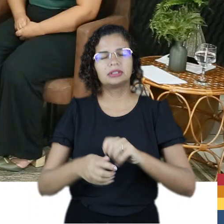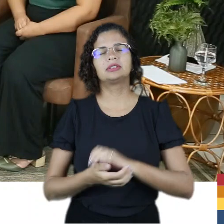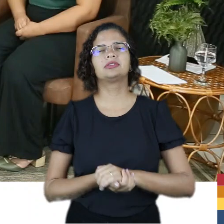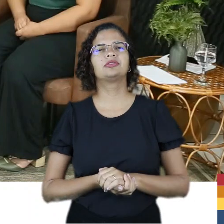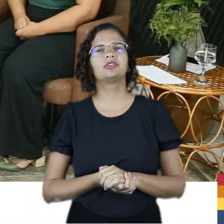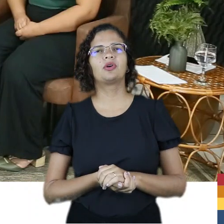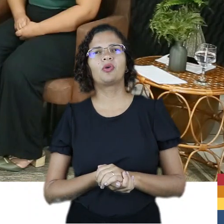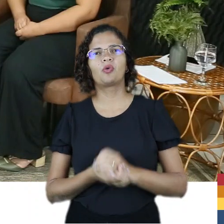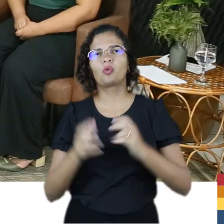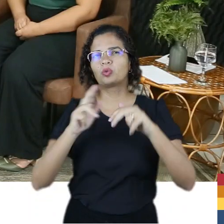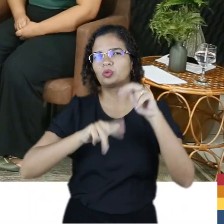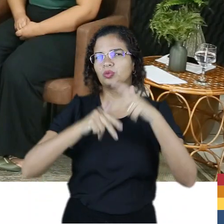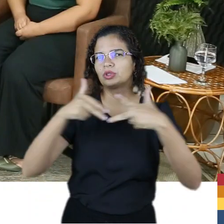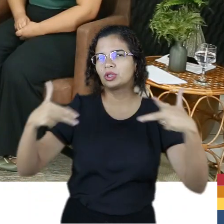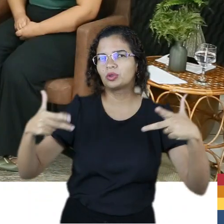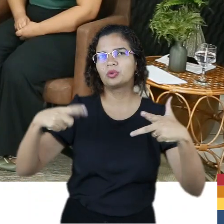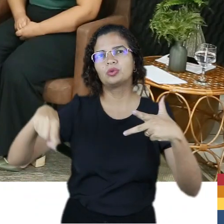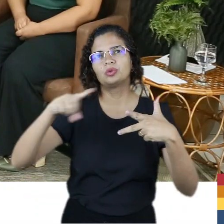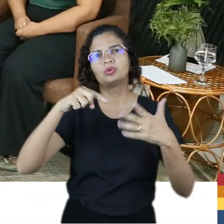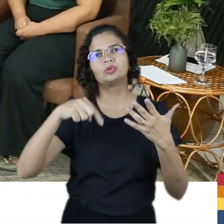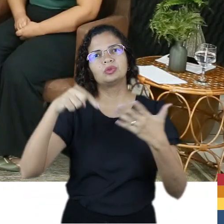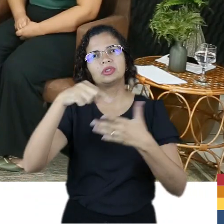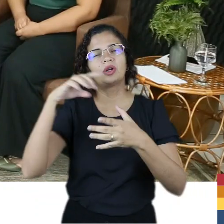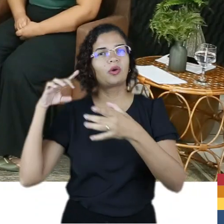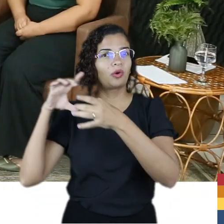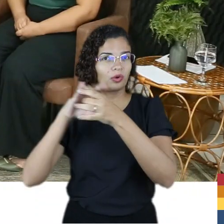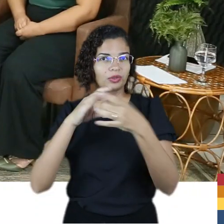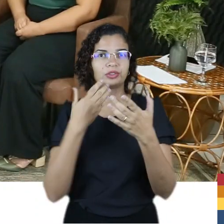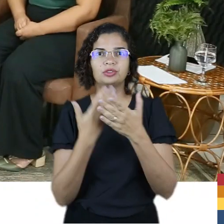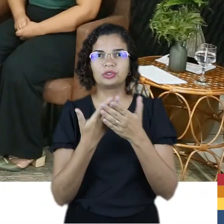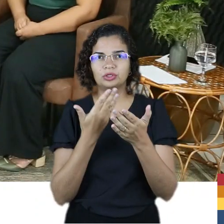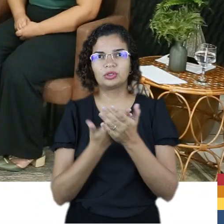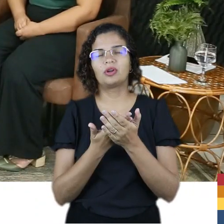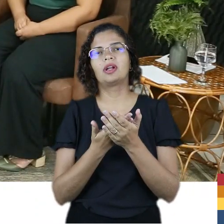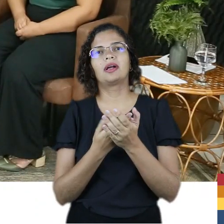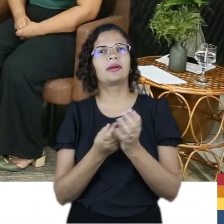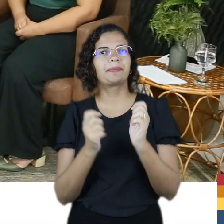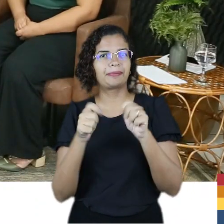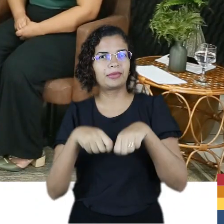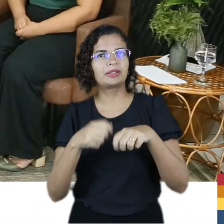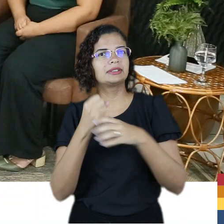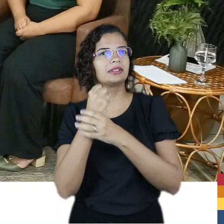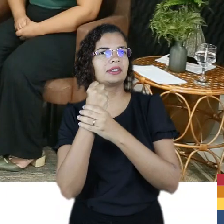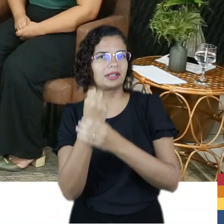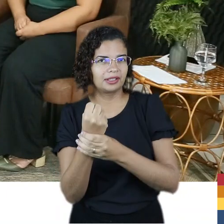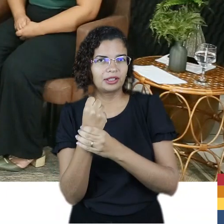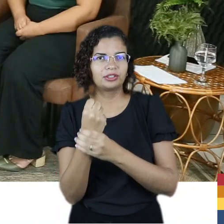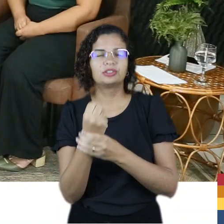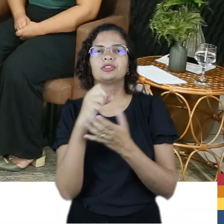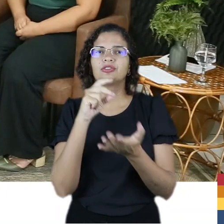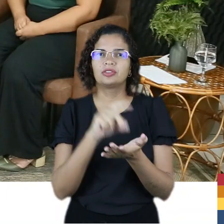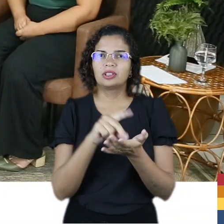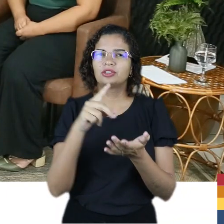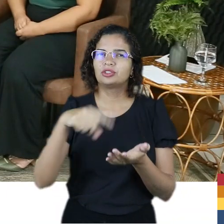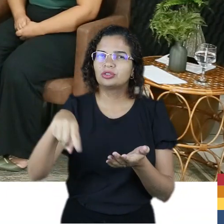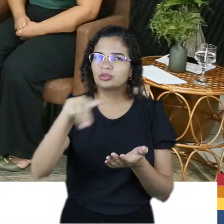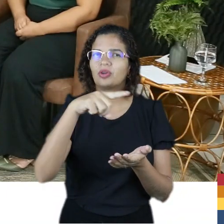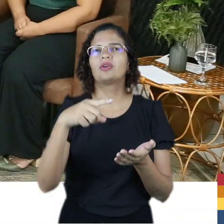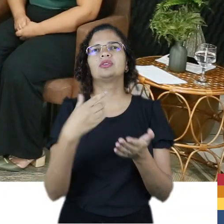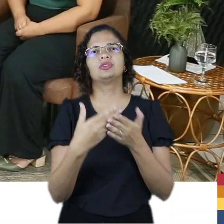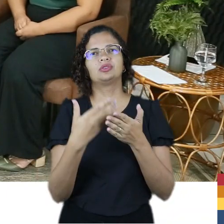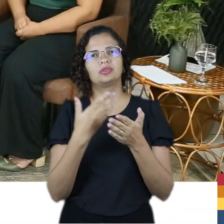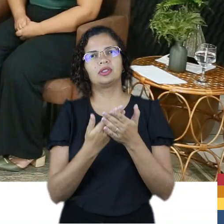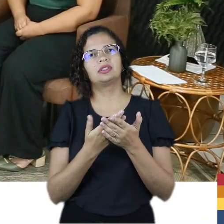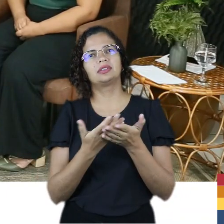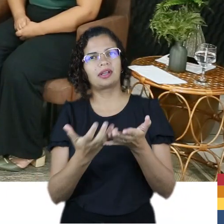contexto escolar né de modo que ele possa garantir que os nossos estudantes né quer sejam né da zona